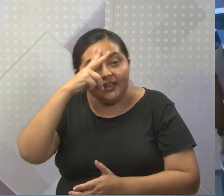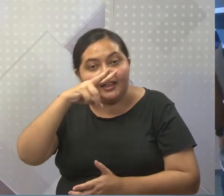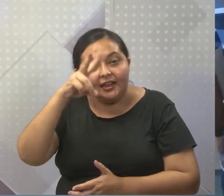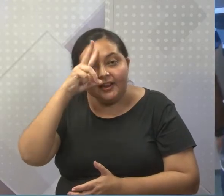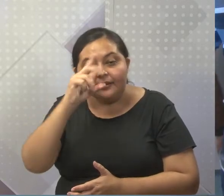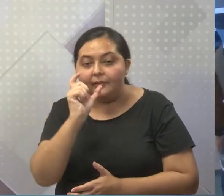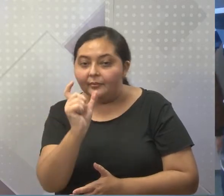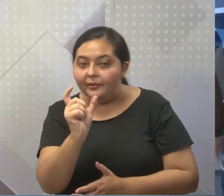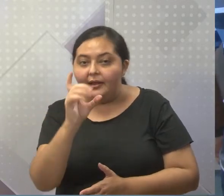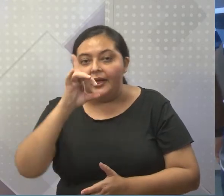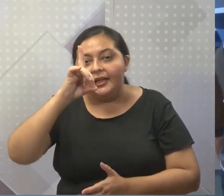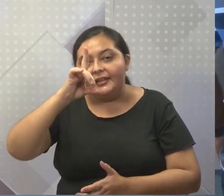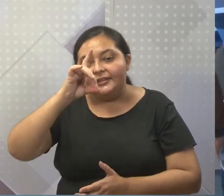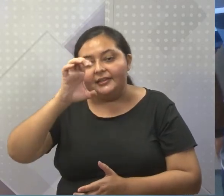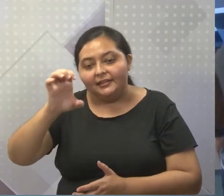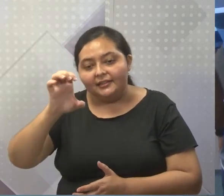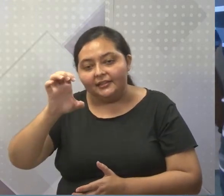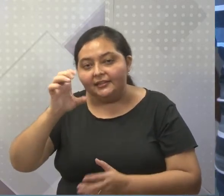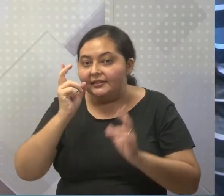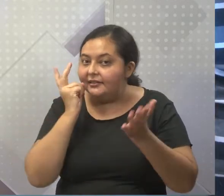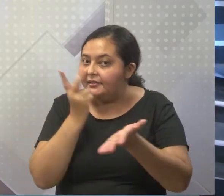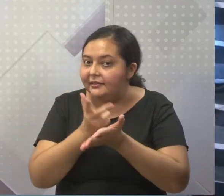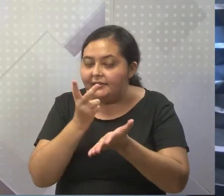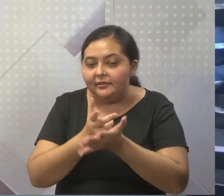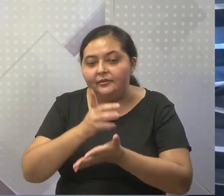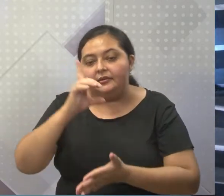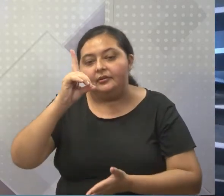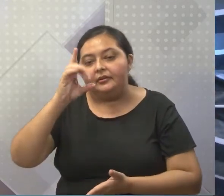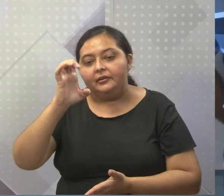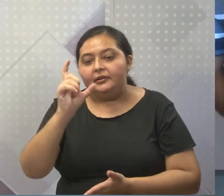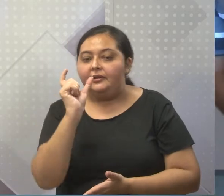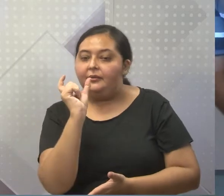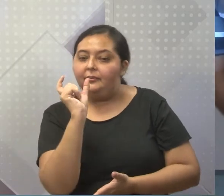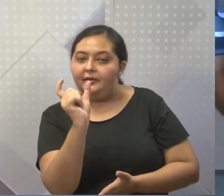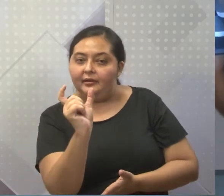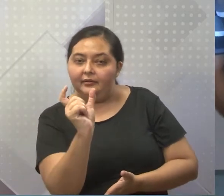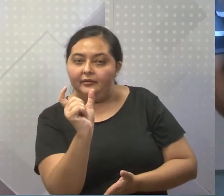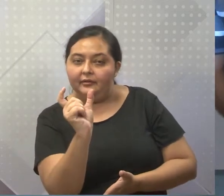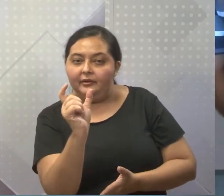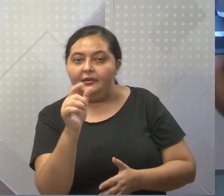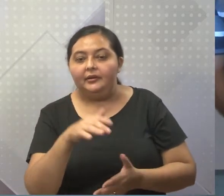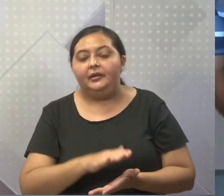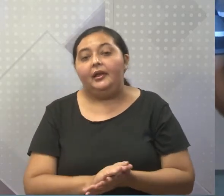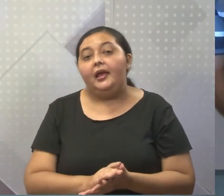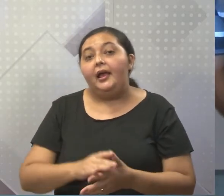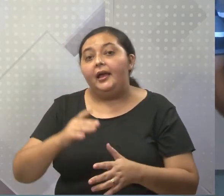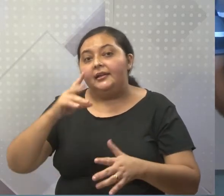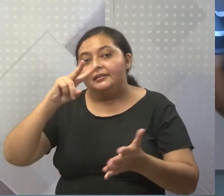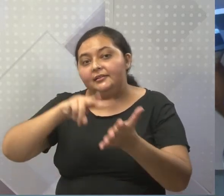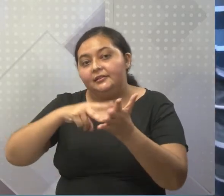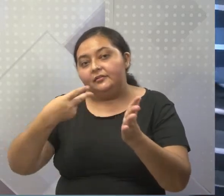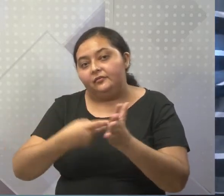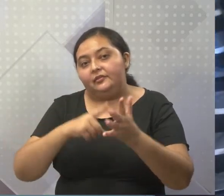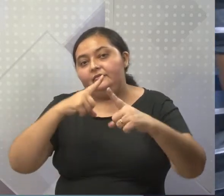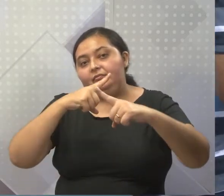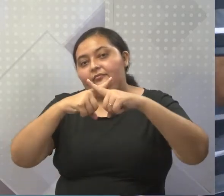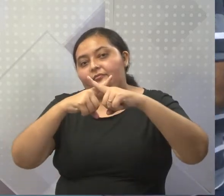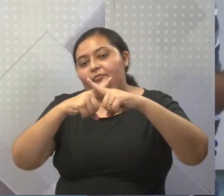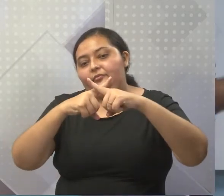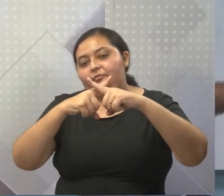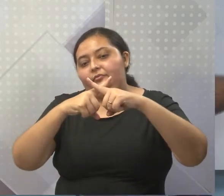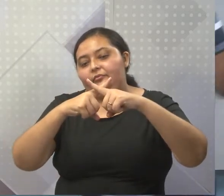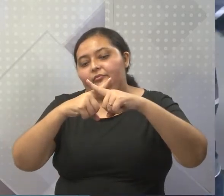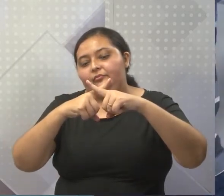que sempre quando eu tiver ele aqui bonitinho, significa que nós iremos trabalhar com uma multiplicação. Tá